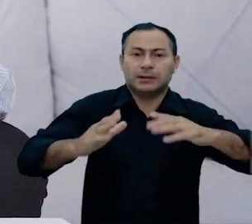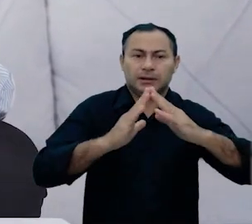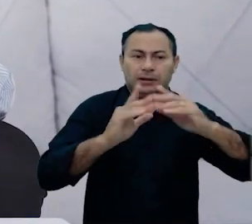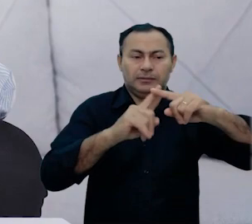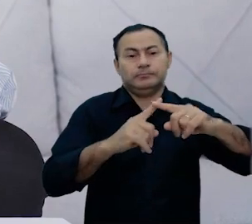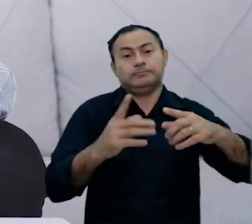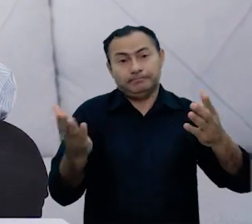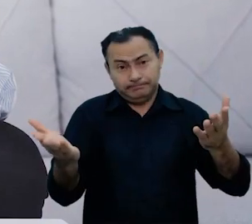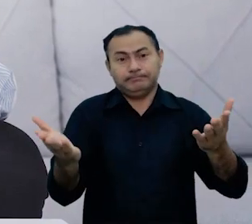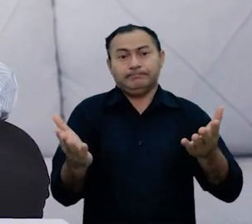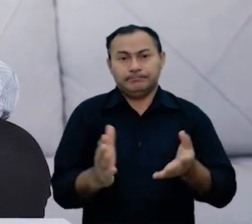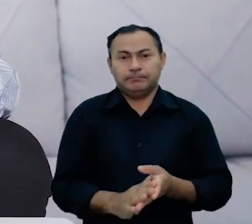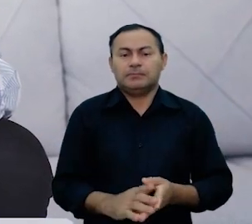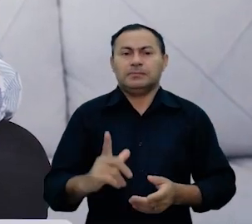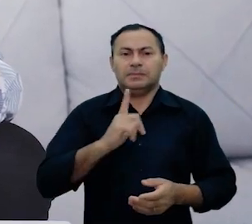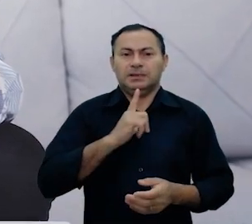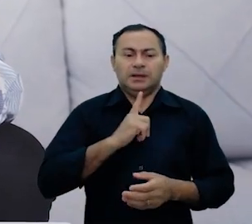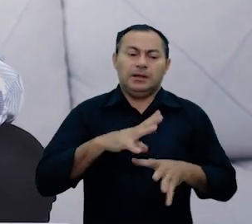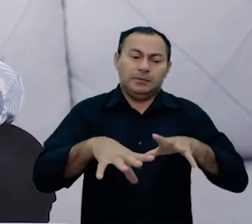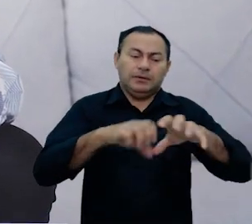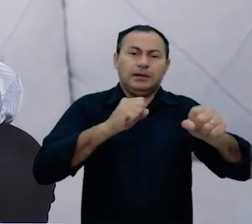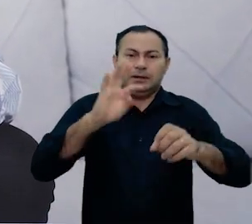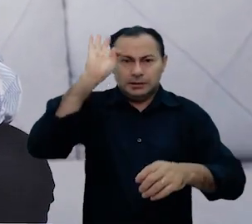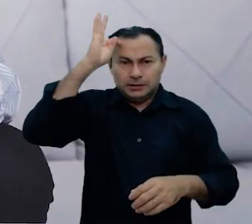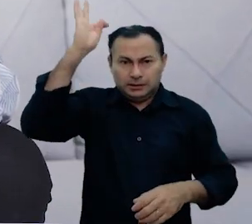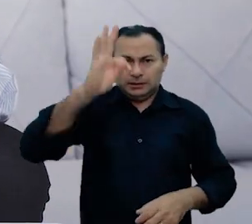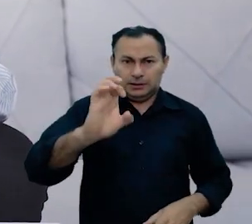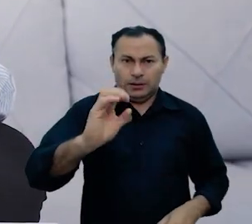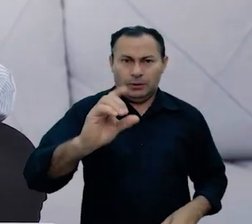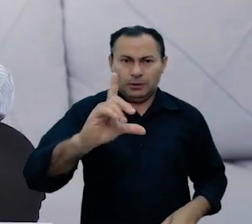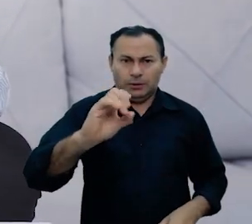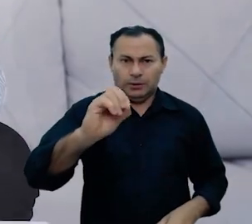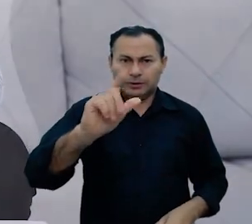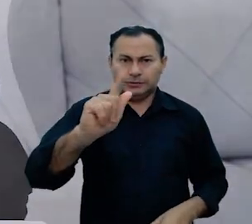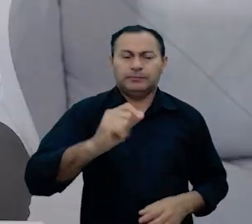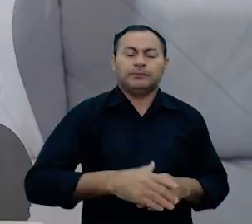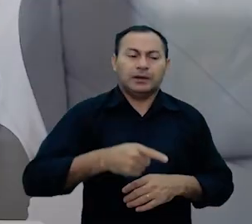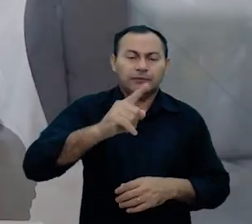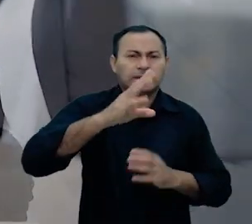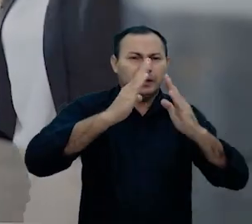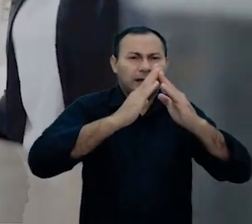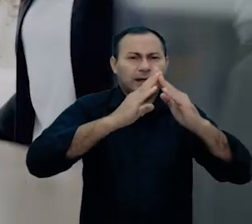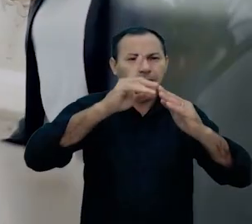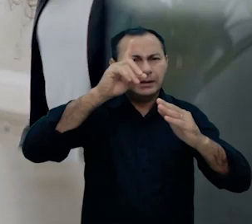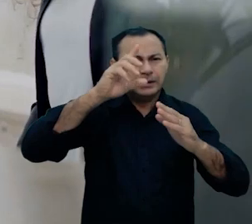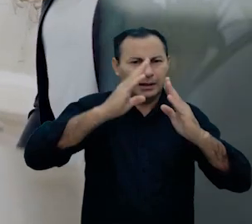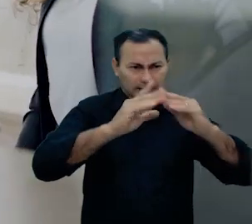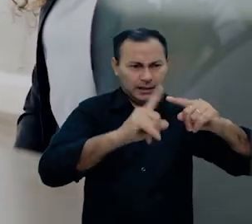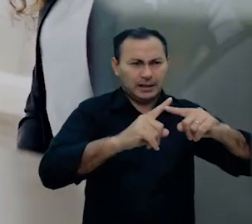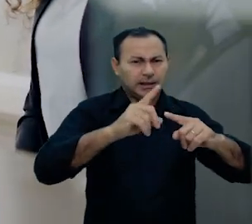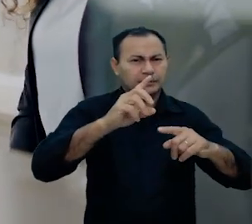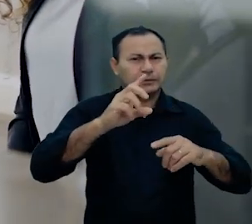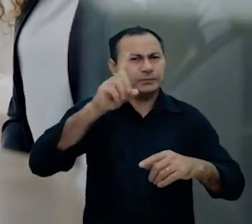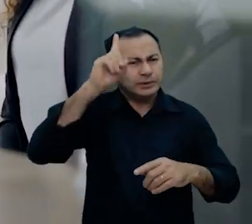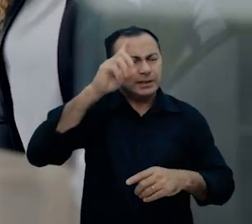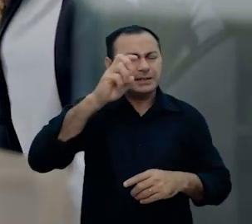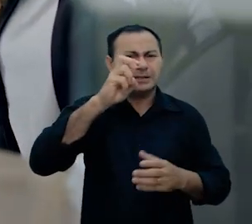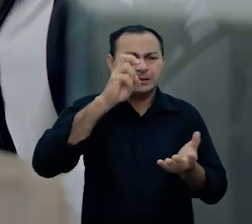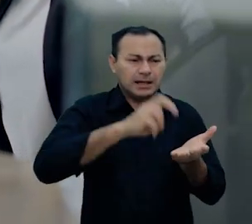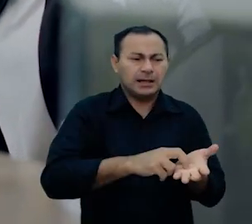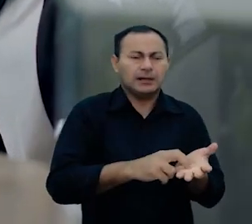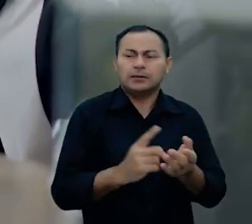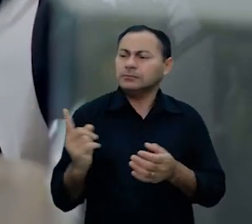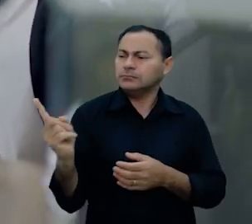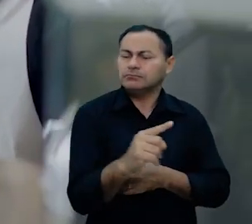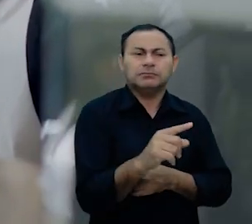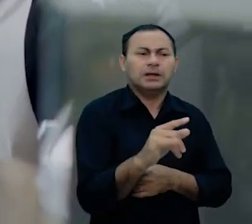igreja. Afinal de contas, havia me formado em teologia. Fui à igreja num dia muito cedo conversar com o pastor. Ele não estava.